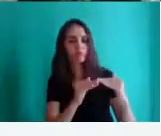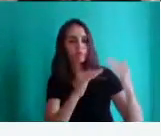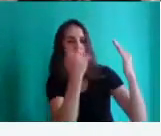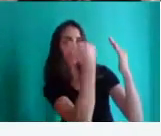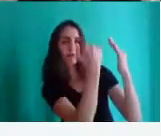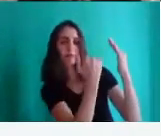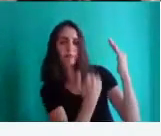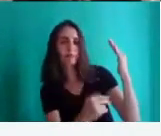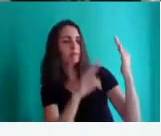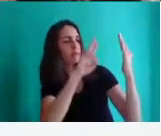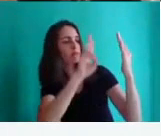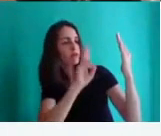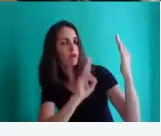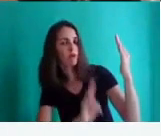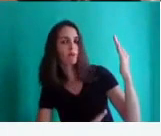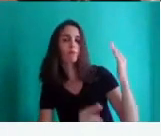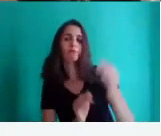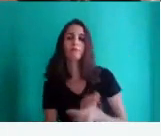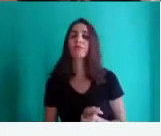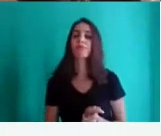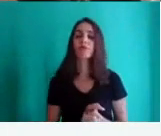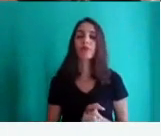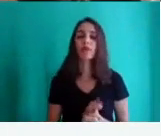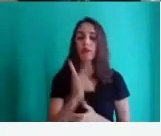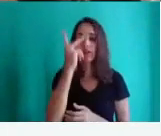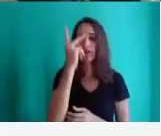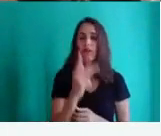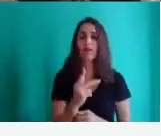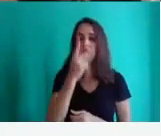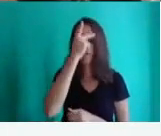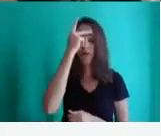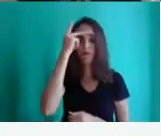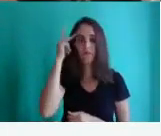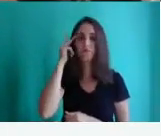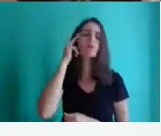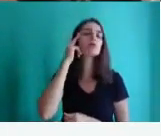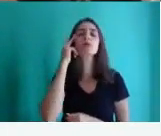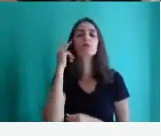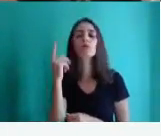ao sorteio do edital 14 de 2021.